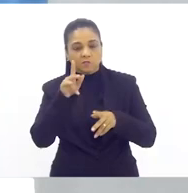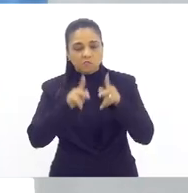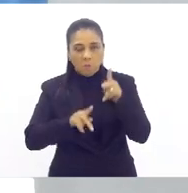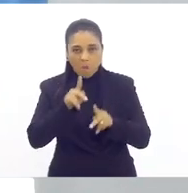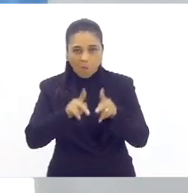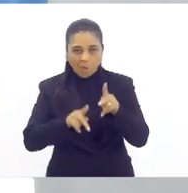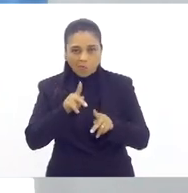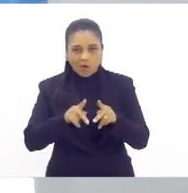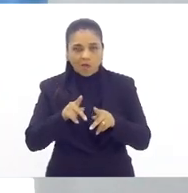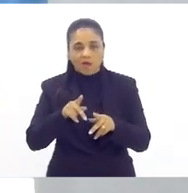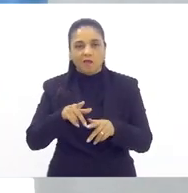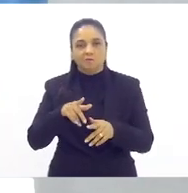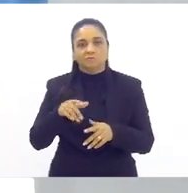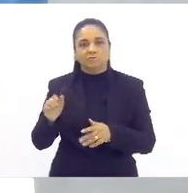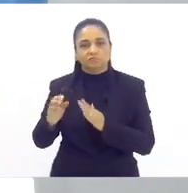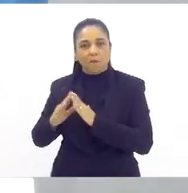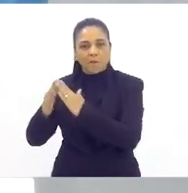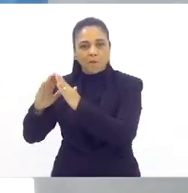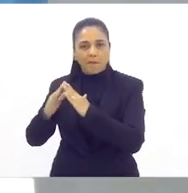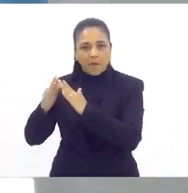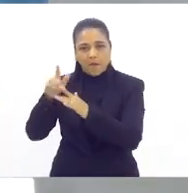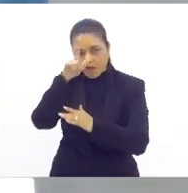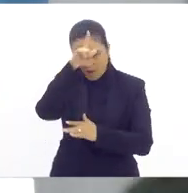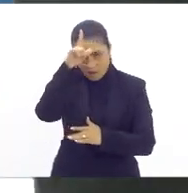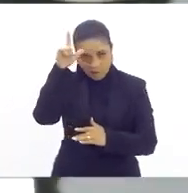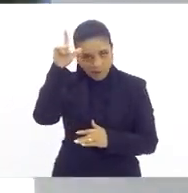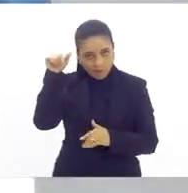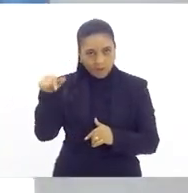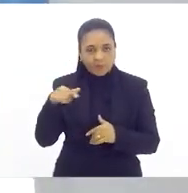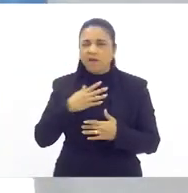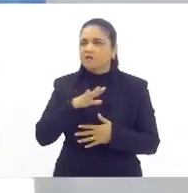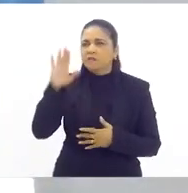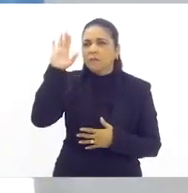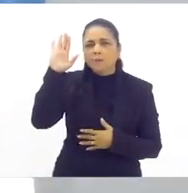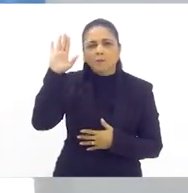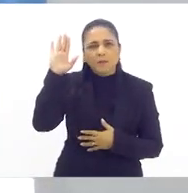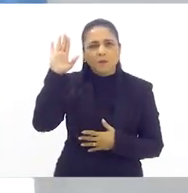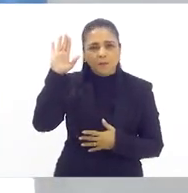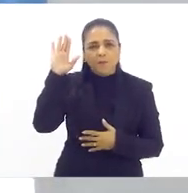do Alemão levanta a mão por favor para a gente se conhecendo